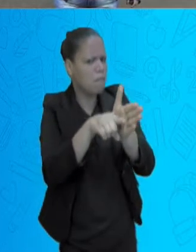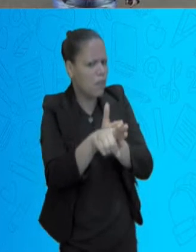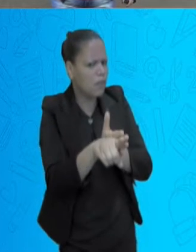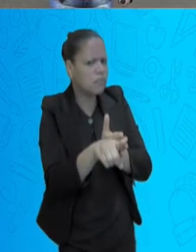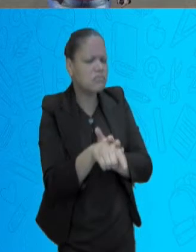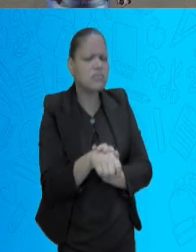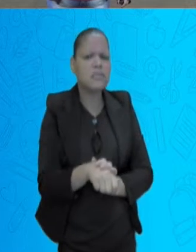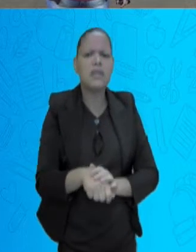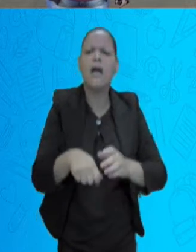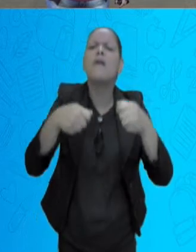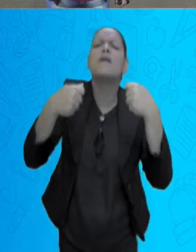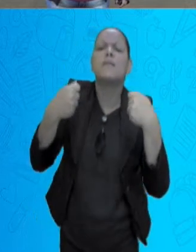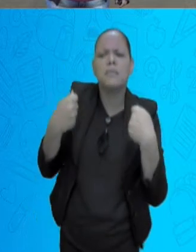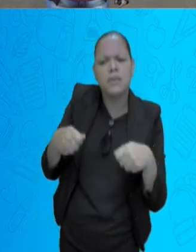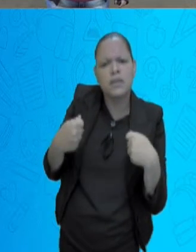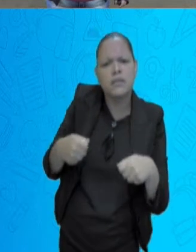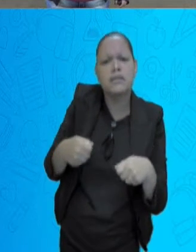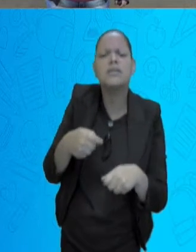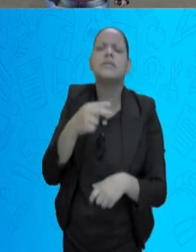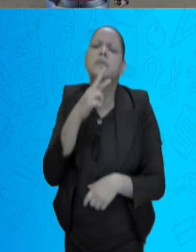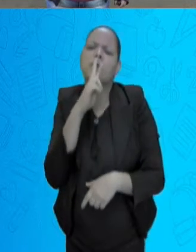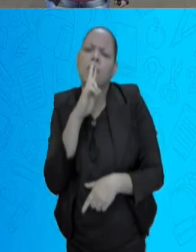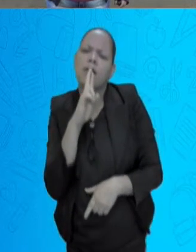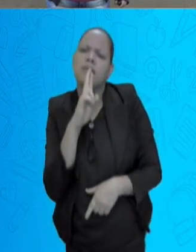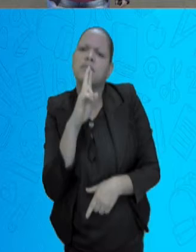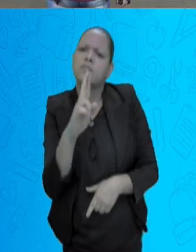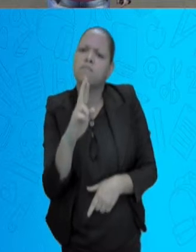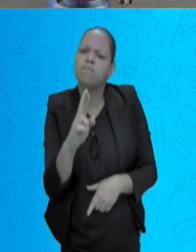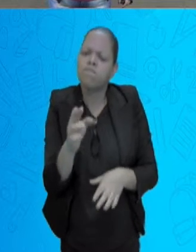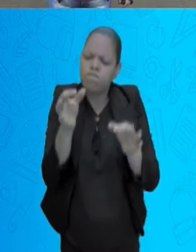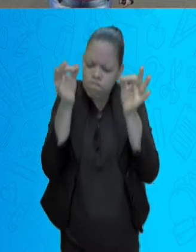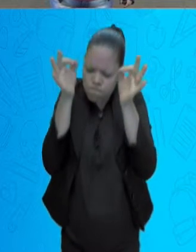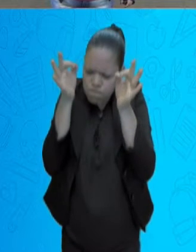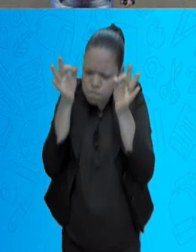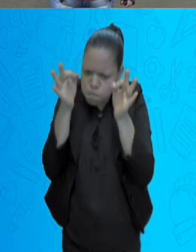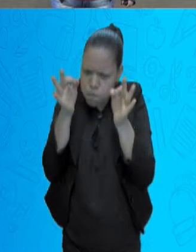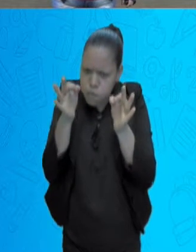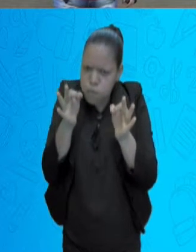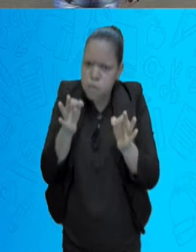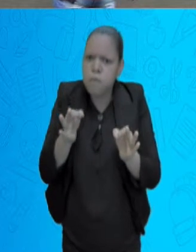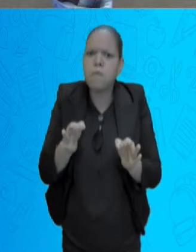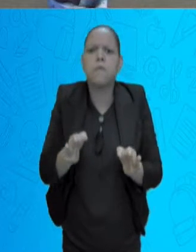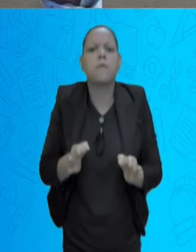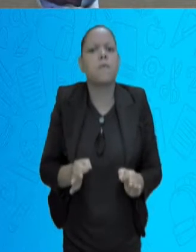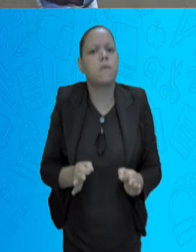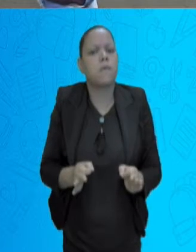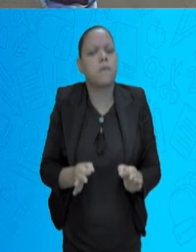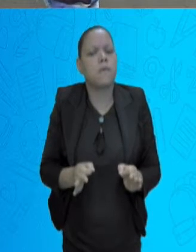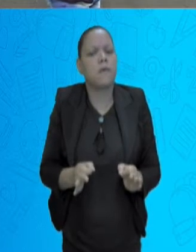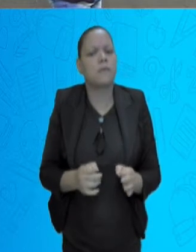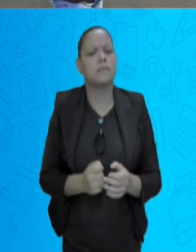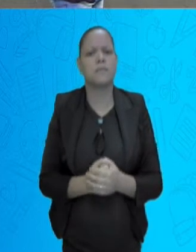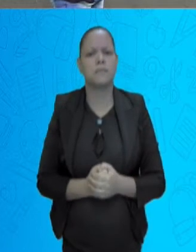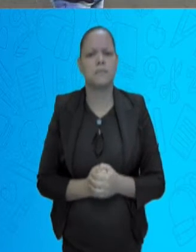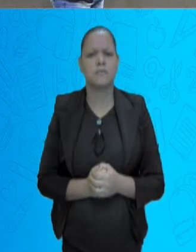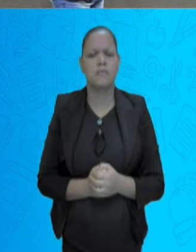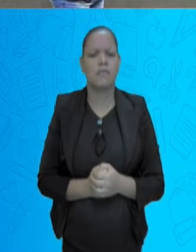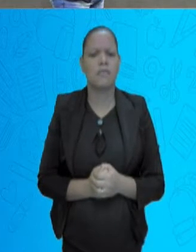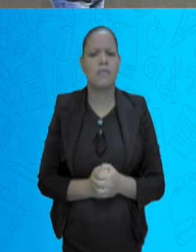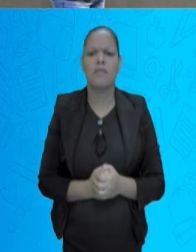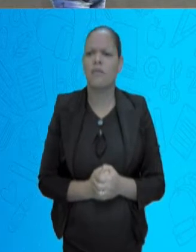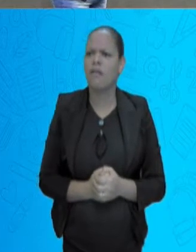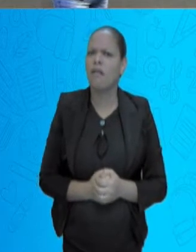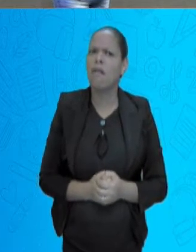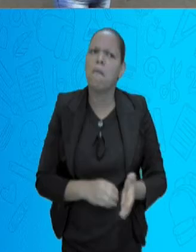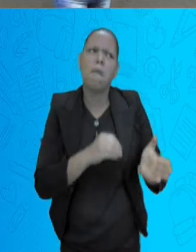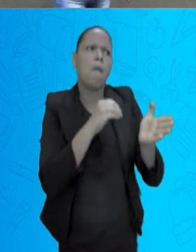colocar uma resposta completa. Professora, se eu tivesse colocado só Santa